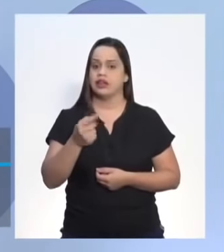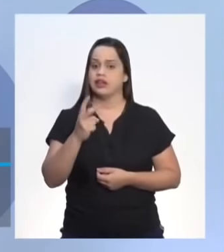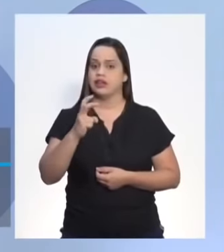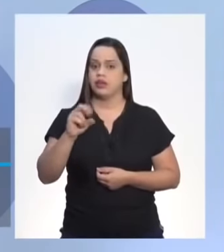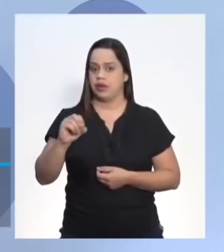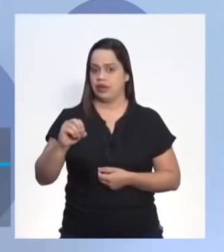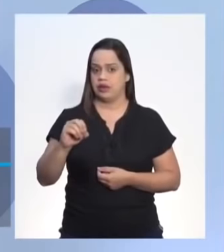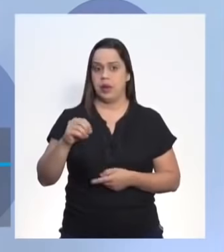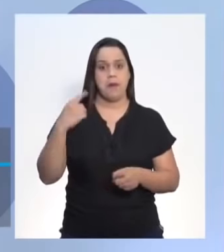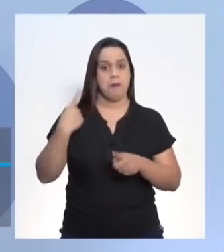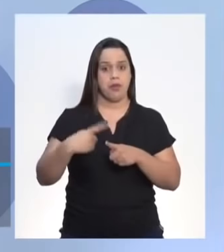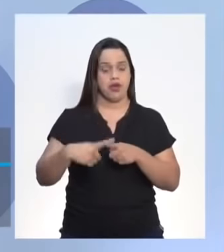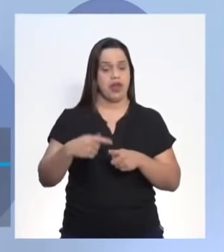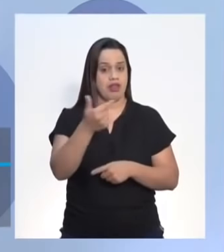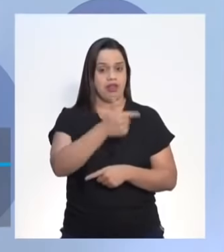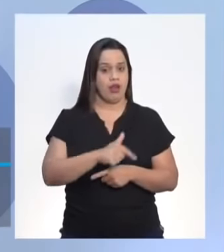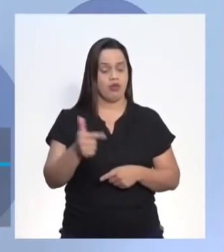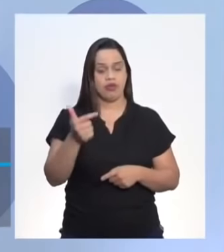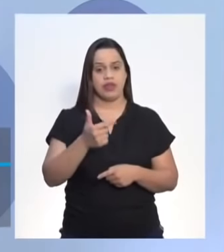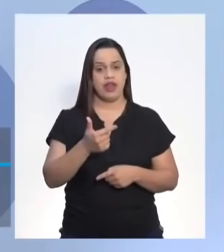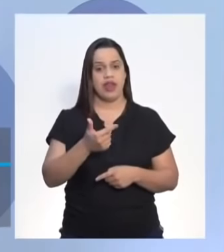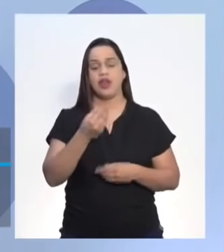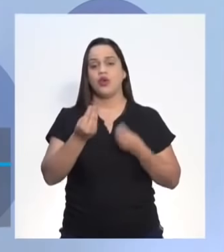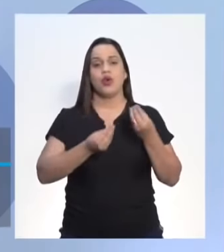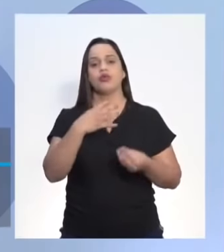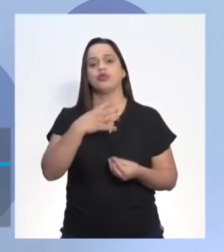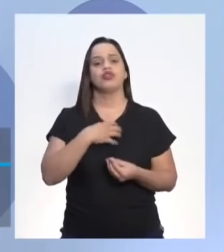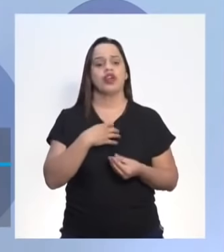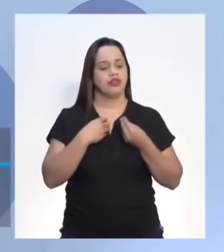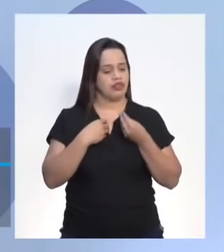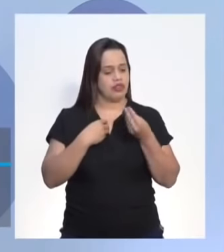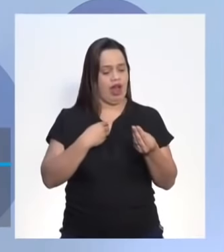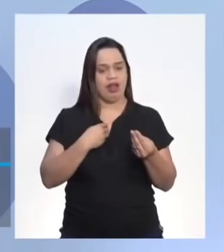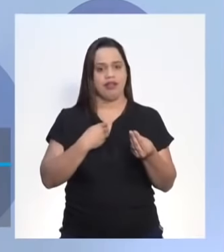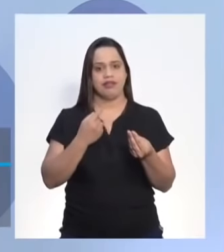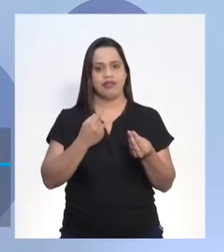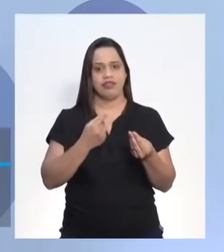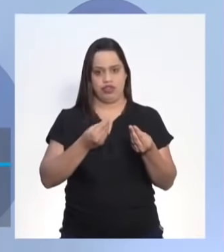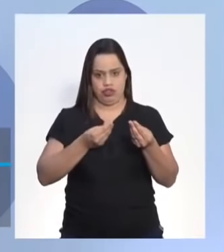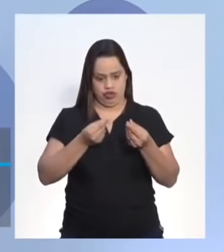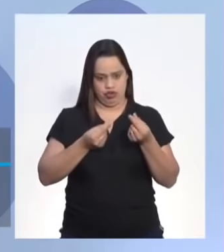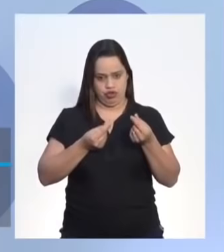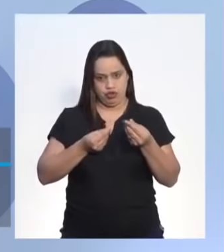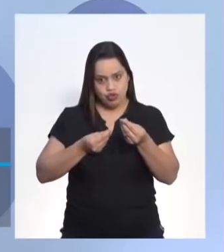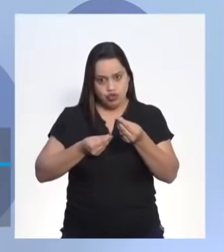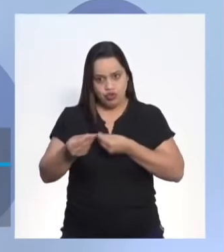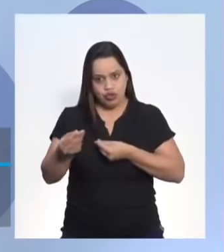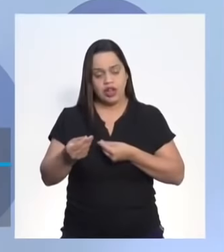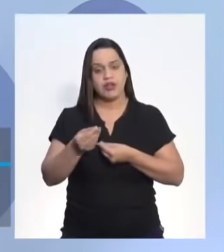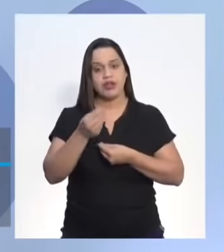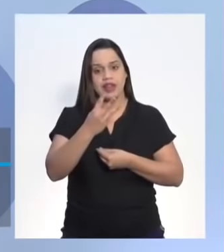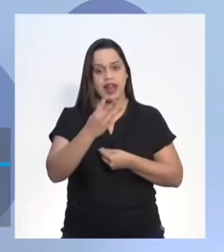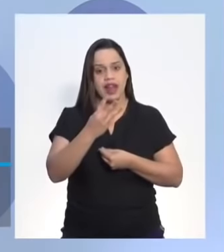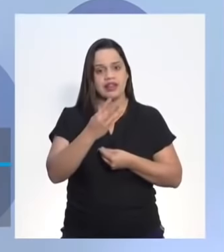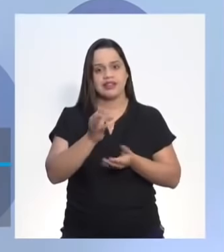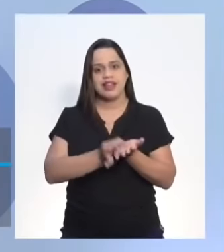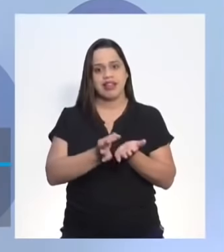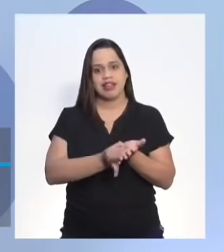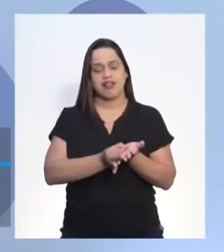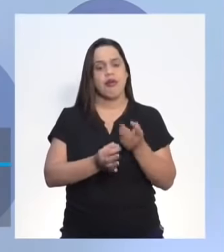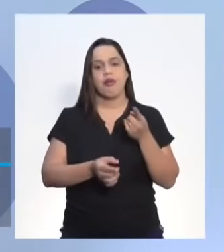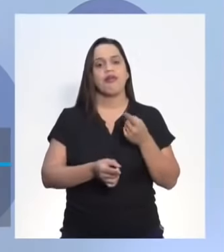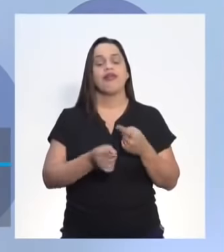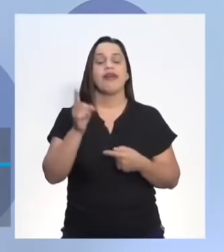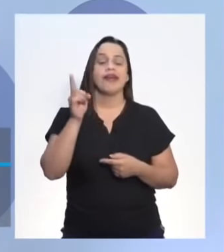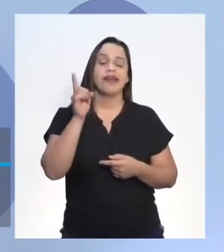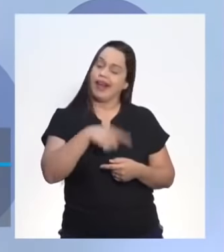110,50. Porque não existe forma de dar 3 centavos de troco. Verdade. Isso acontece mesmo. Às vezes,